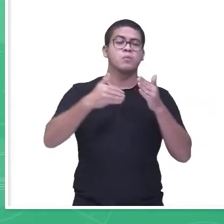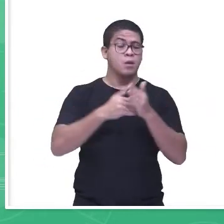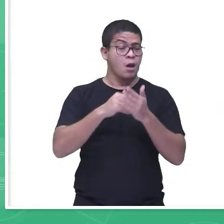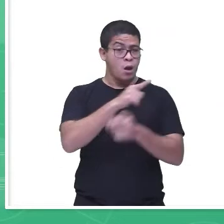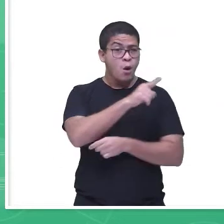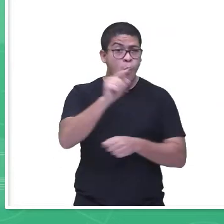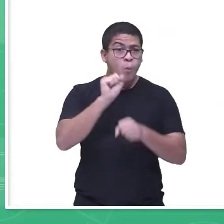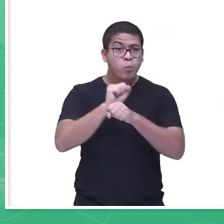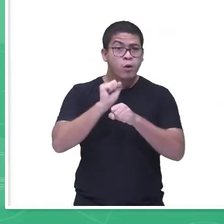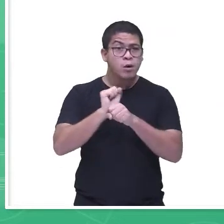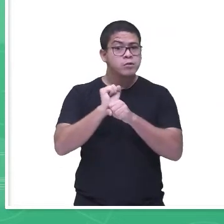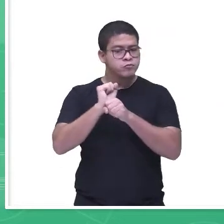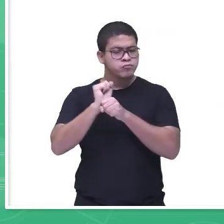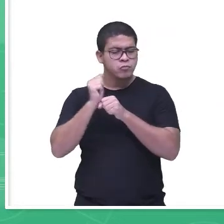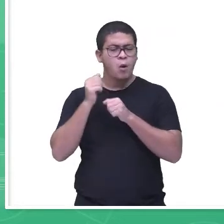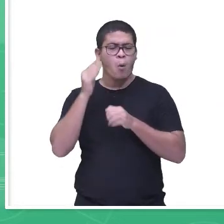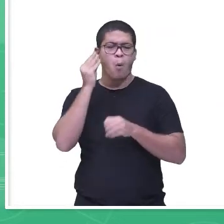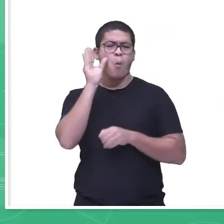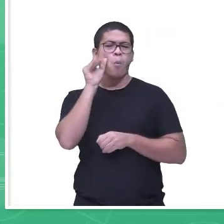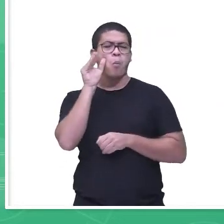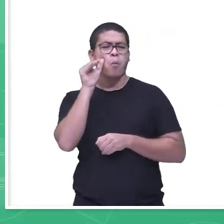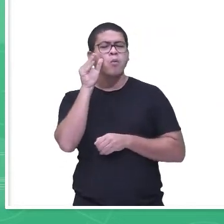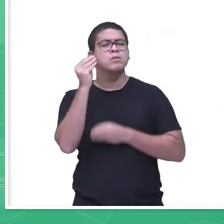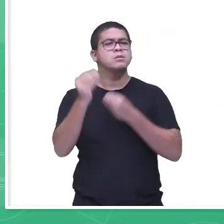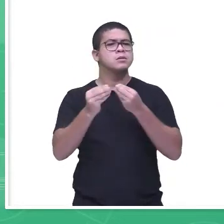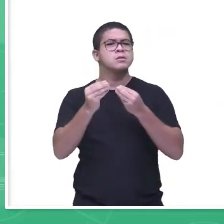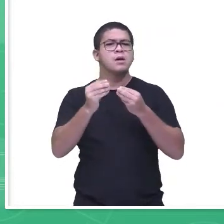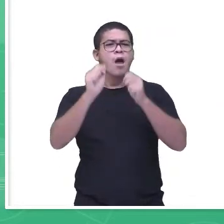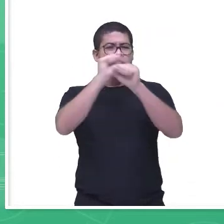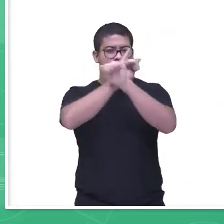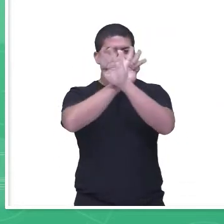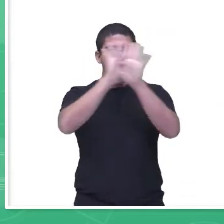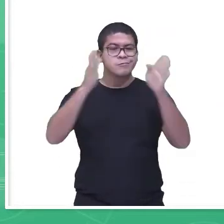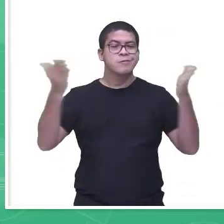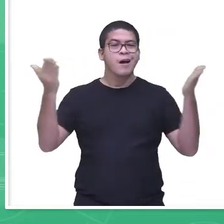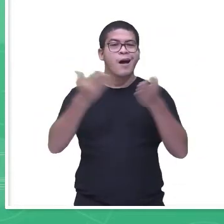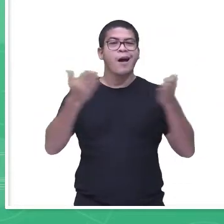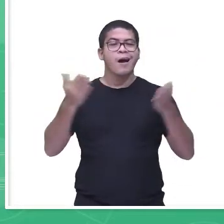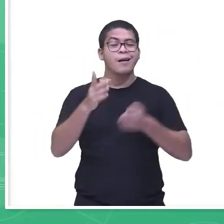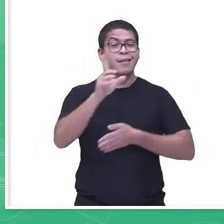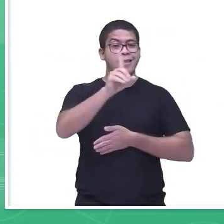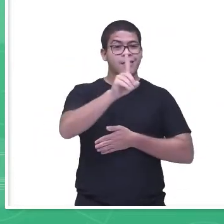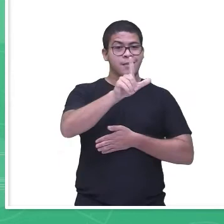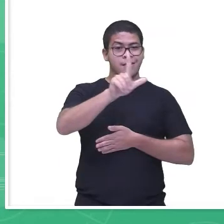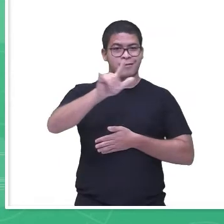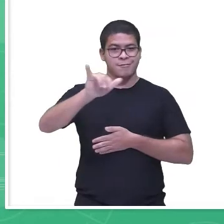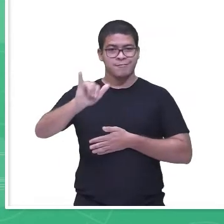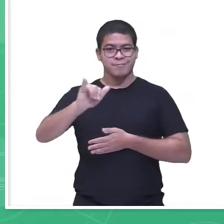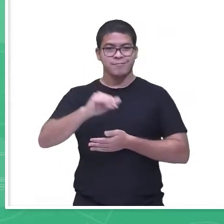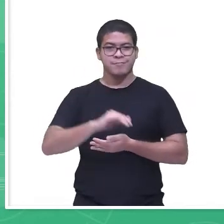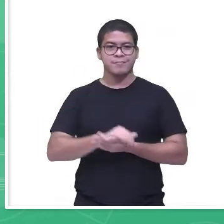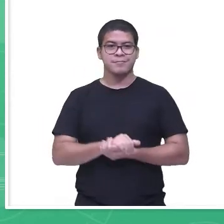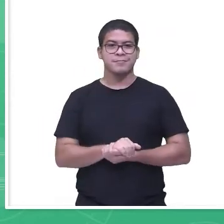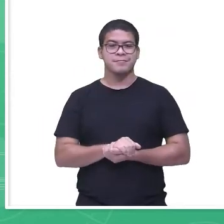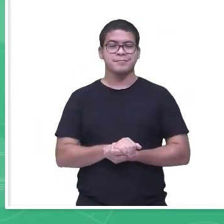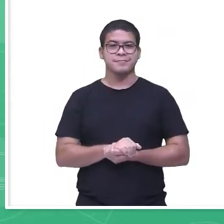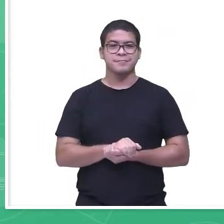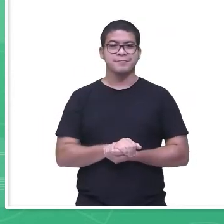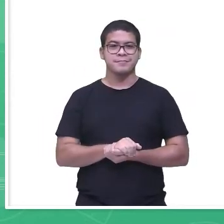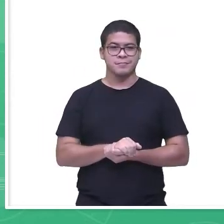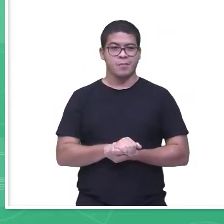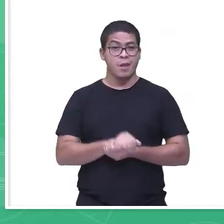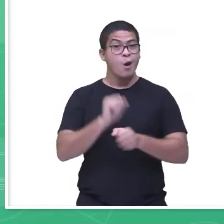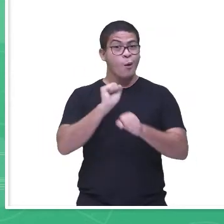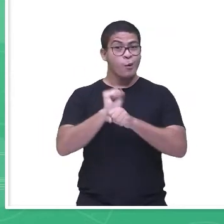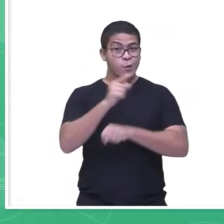acompanhado essa aula aí, hein? Eu acho que deu para entender direitinho, porque agora nós vamos para a nossa DLI. Eu quero ver